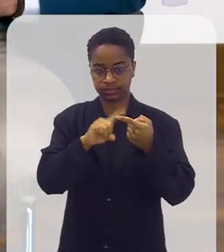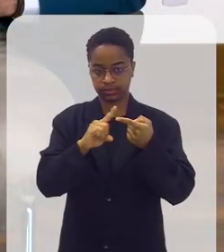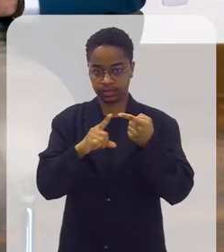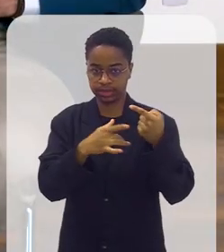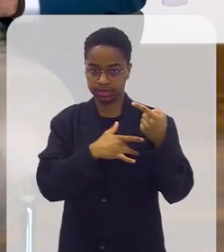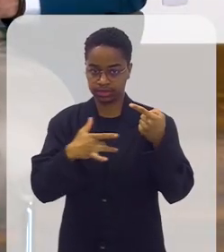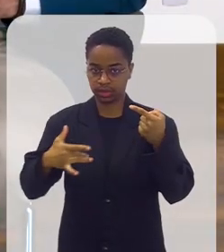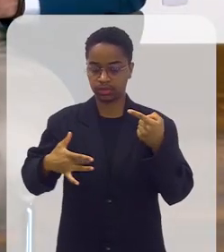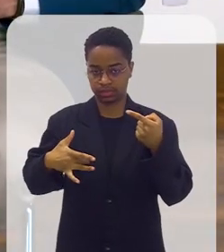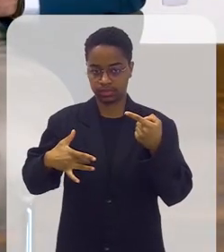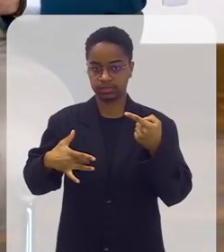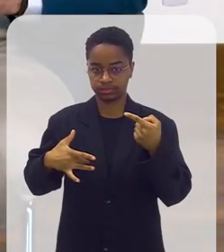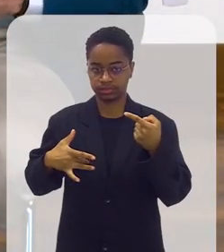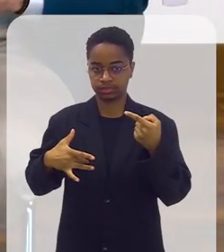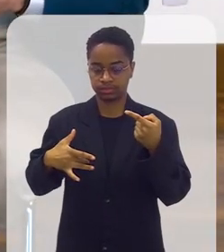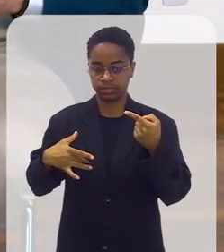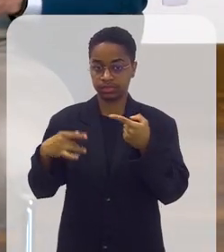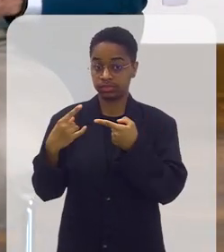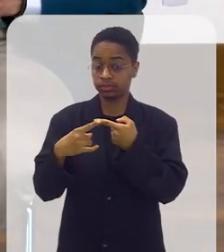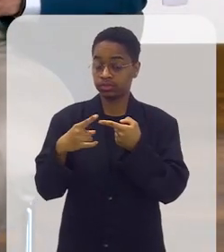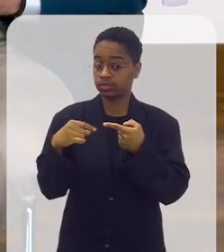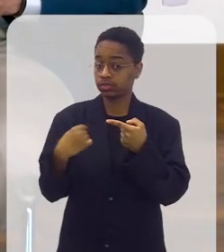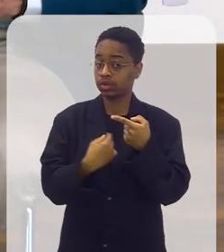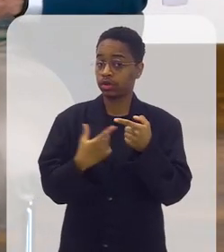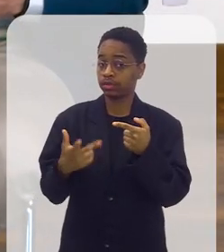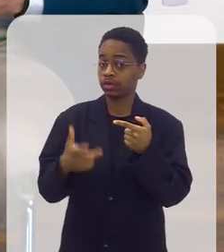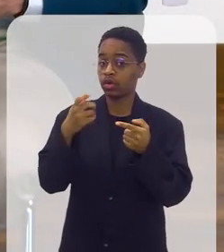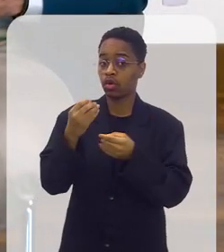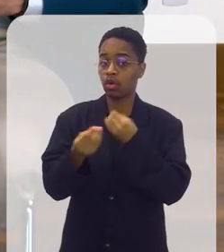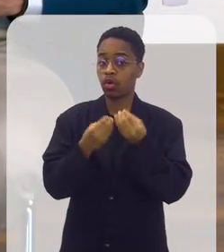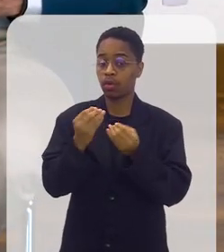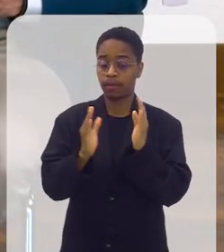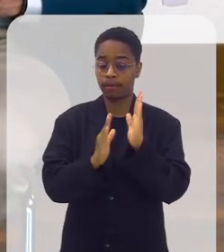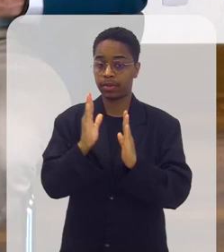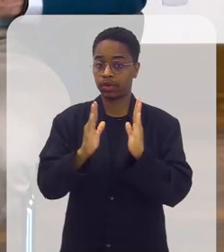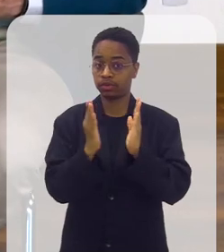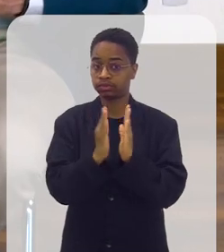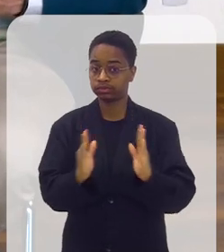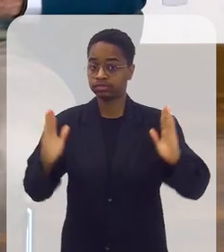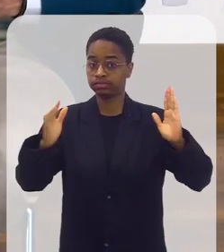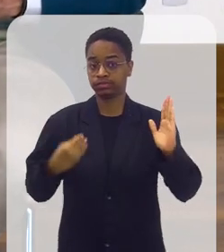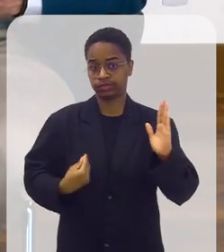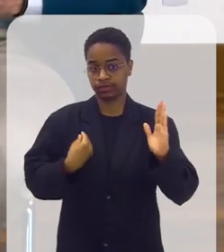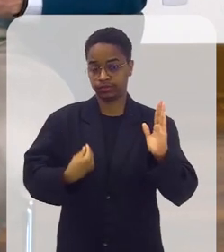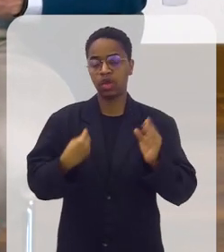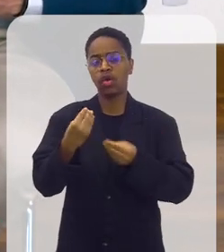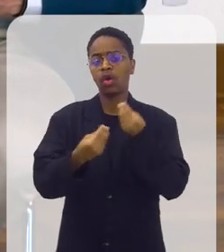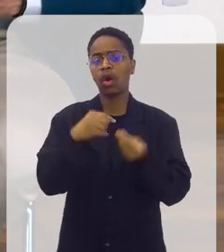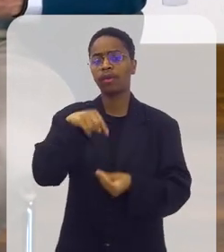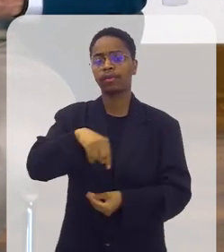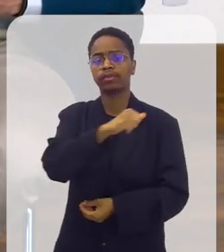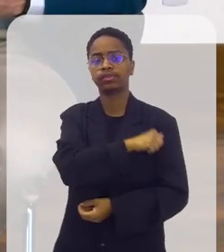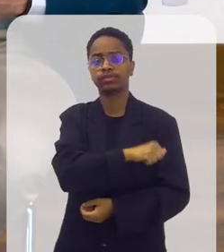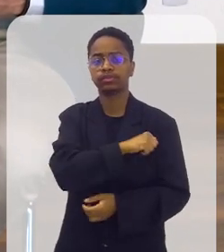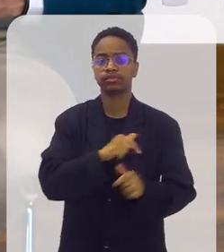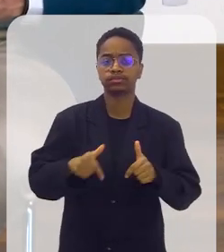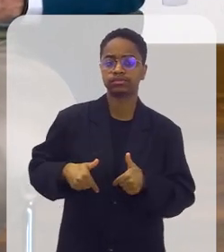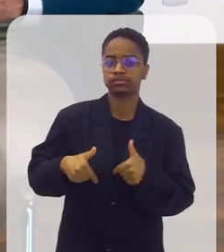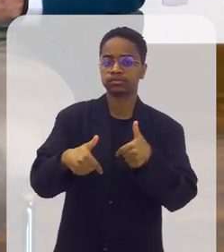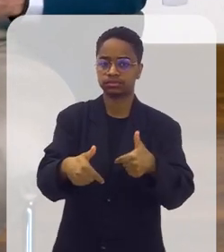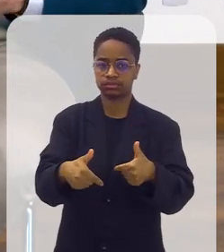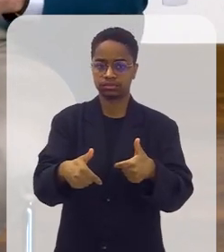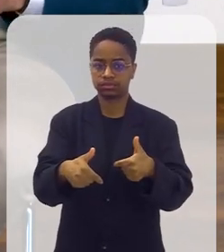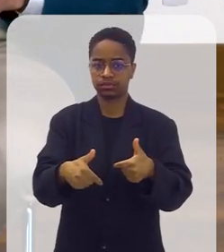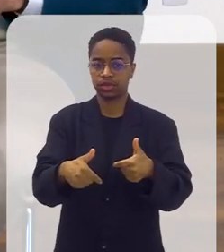a saúde. A saúde, considerando, inclusive, essa nova expectativa de vida. Como é que o Estado do Rio de Janeiro está lidando com esse